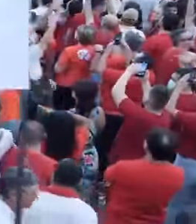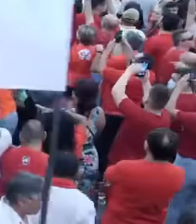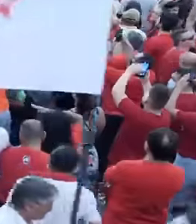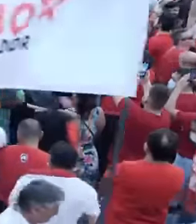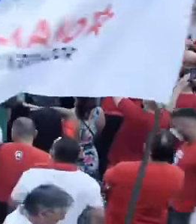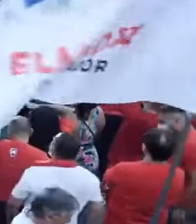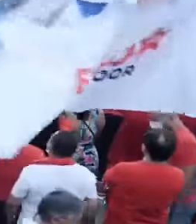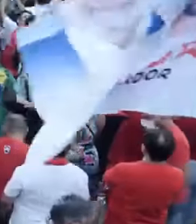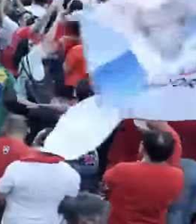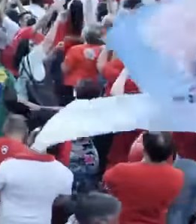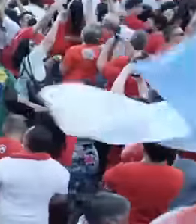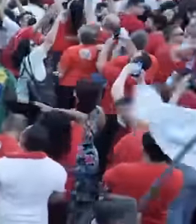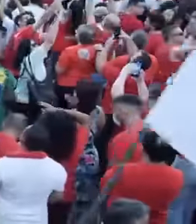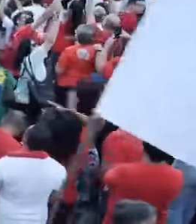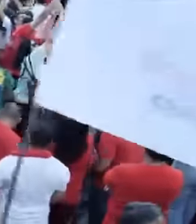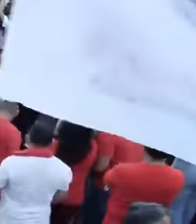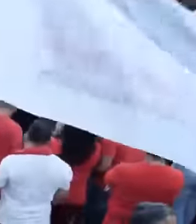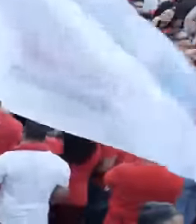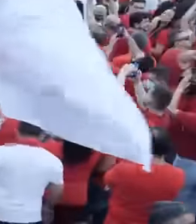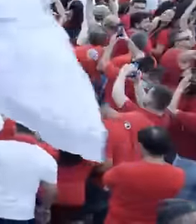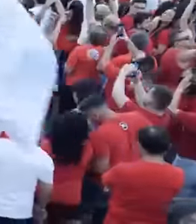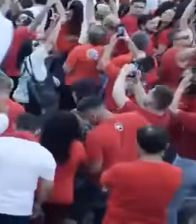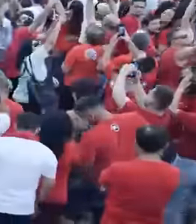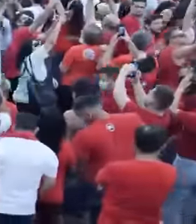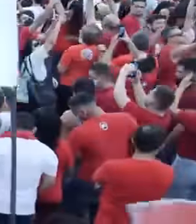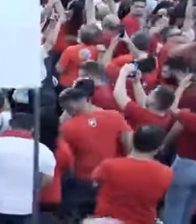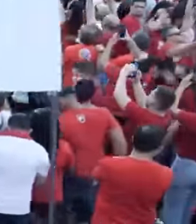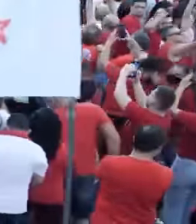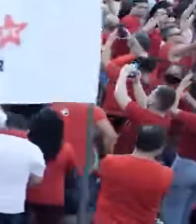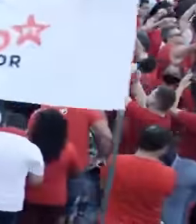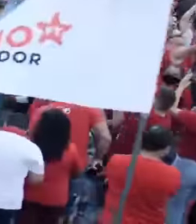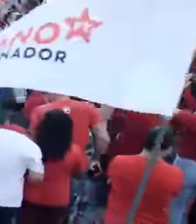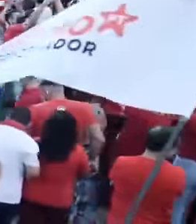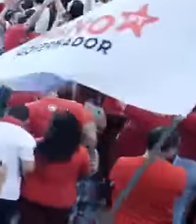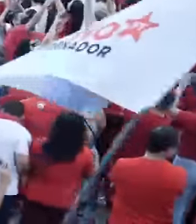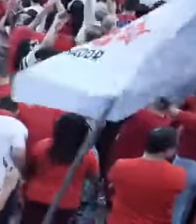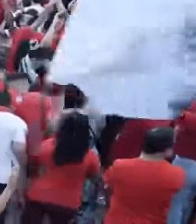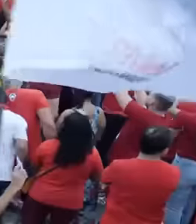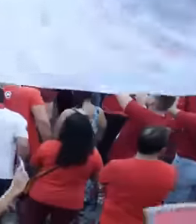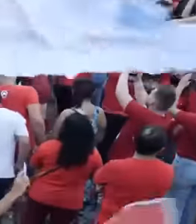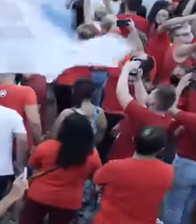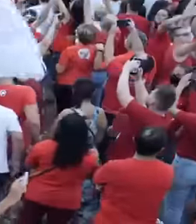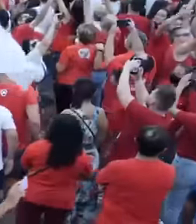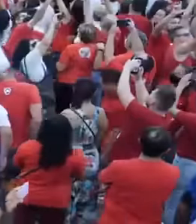renasce a esperança, Lula lá, o Brasil.